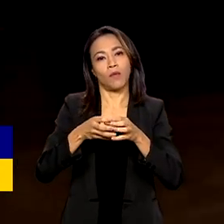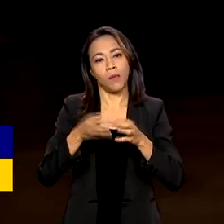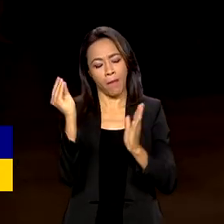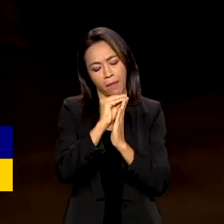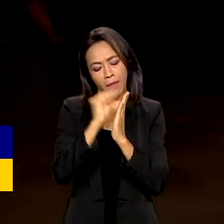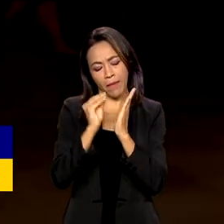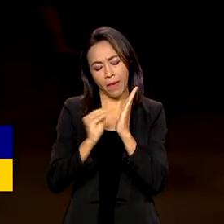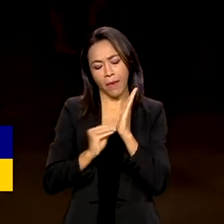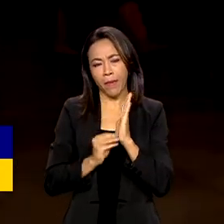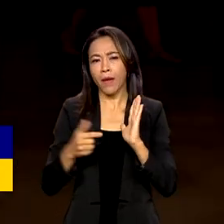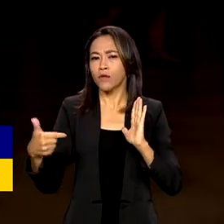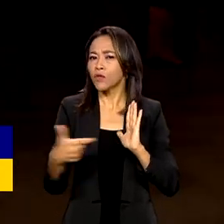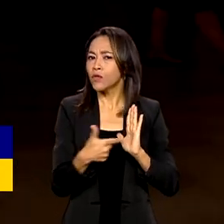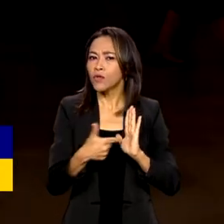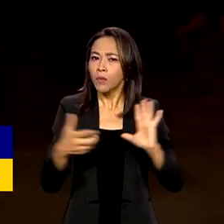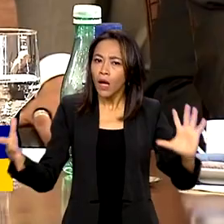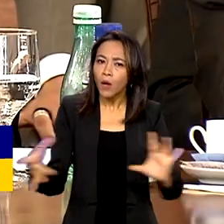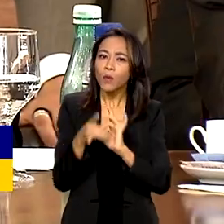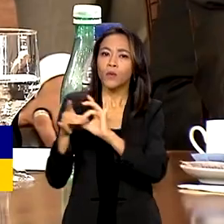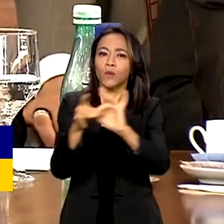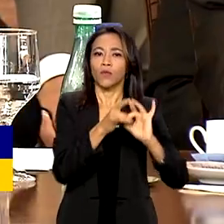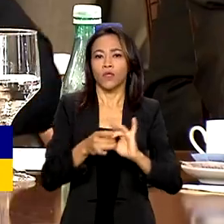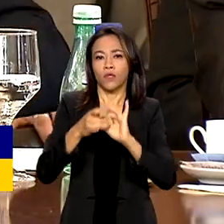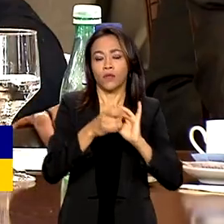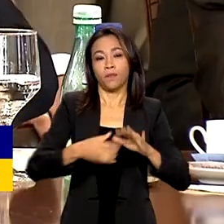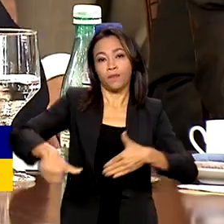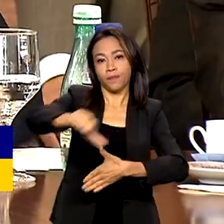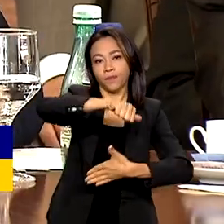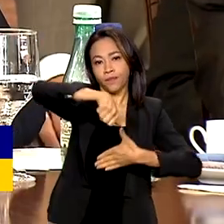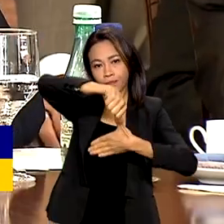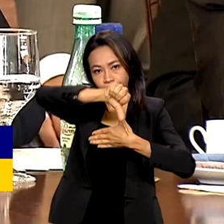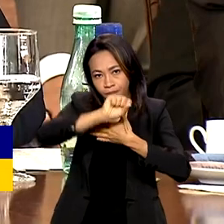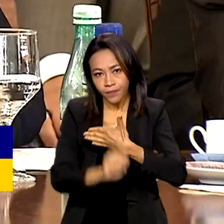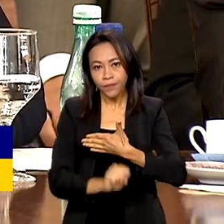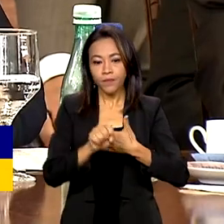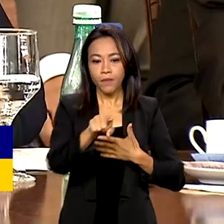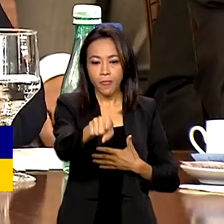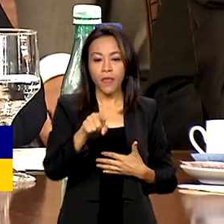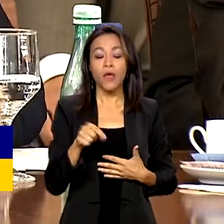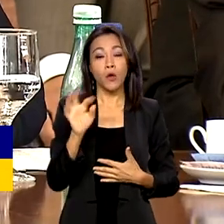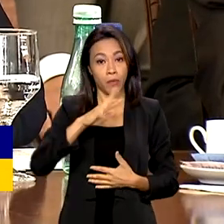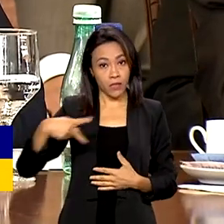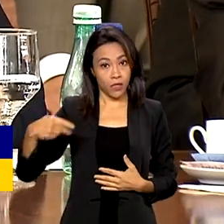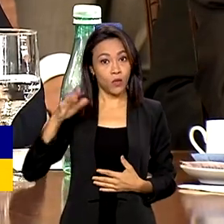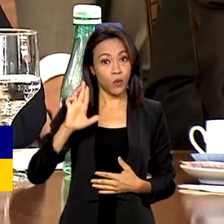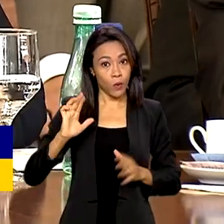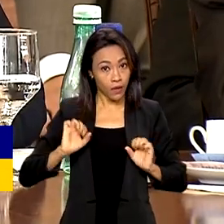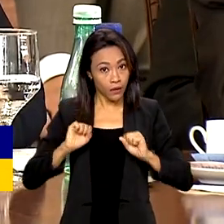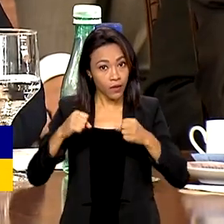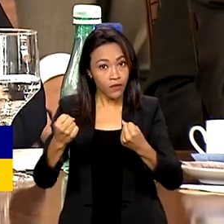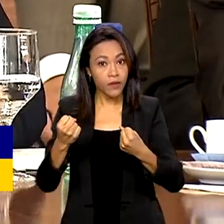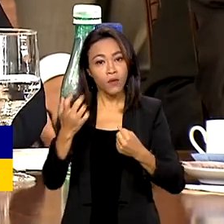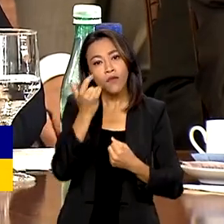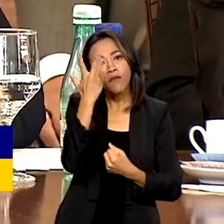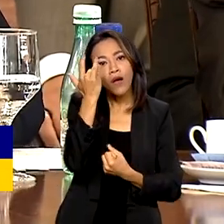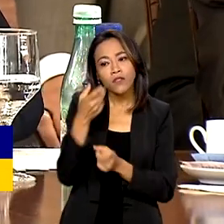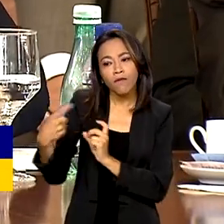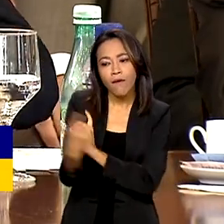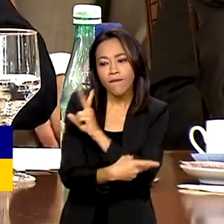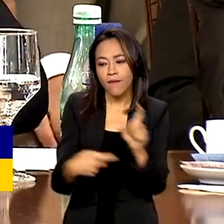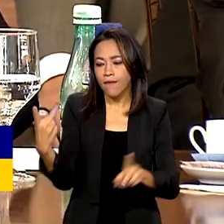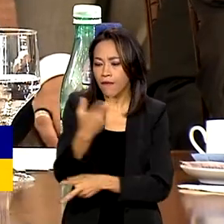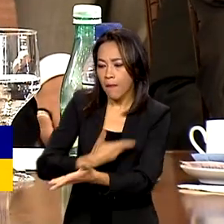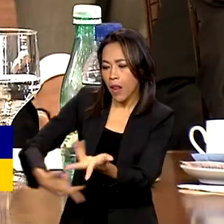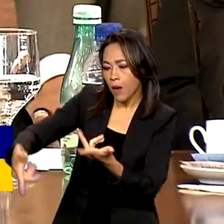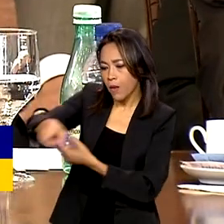para a integração da América do Sul. O presidente Lula defendeu a facilitação do comércio entre os países e a atualização